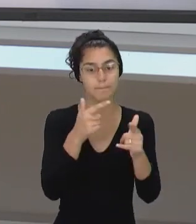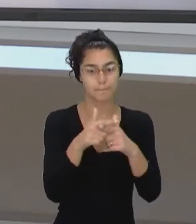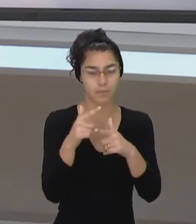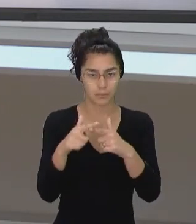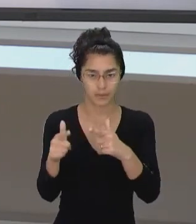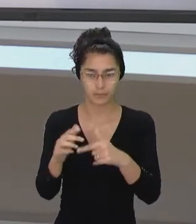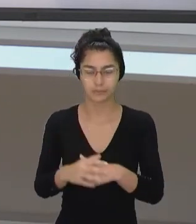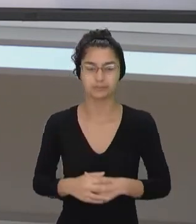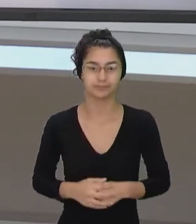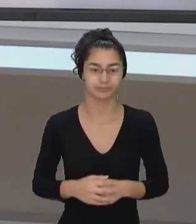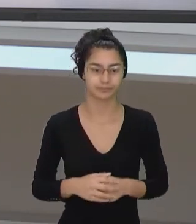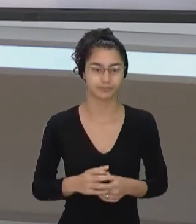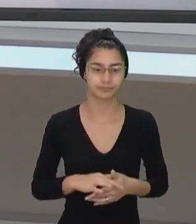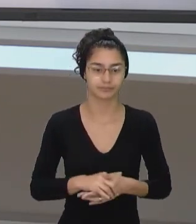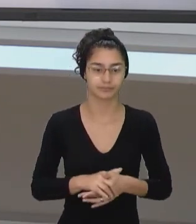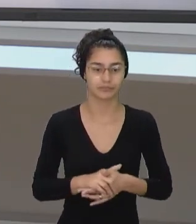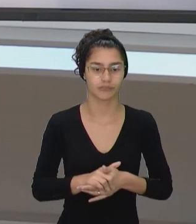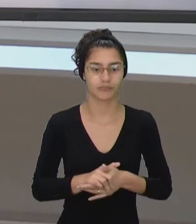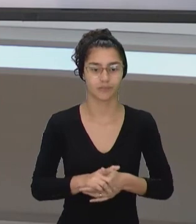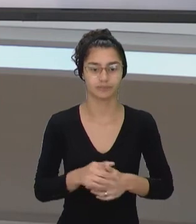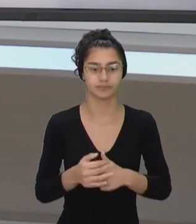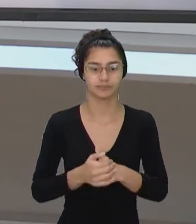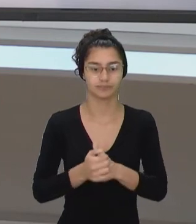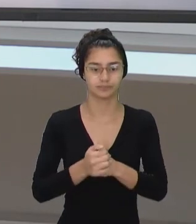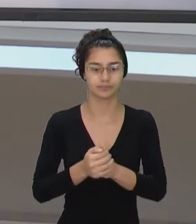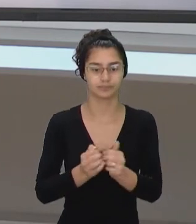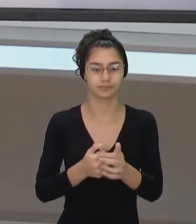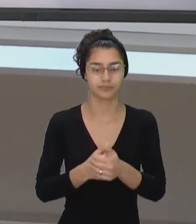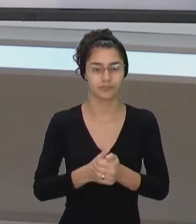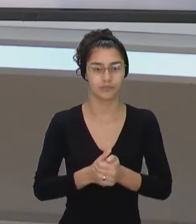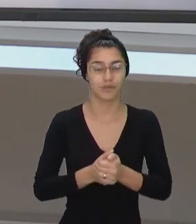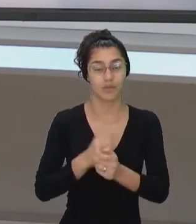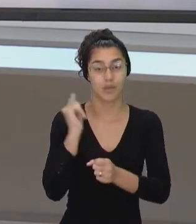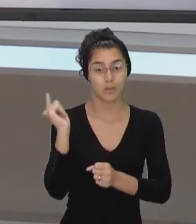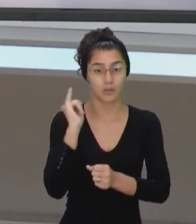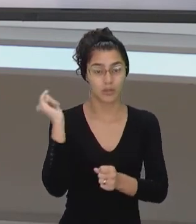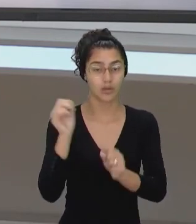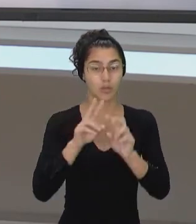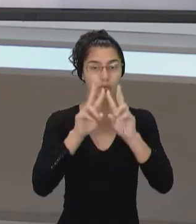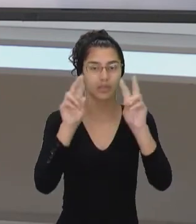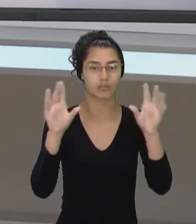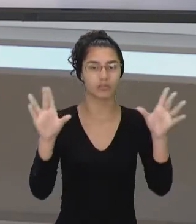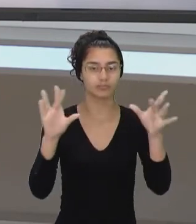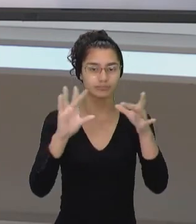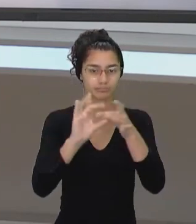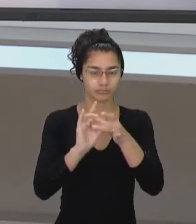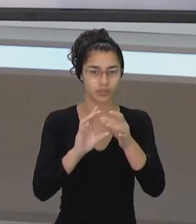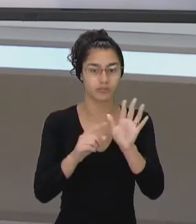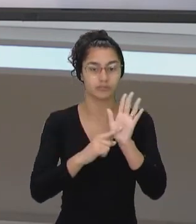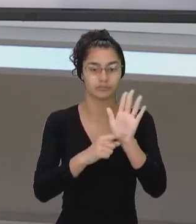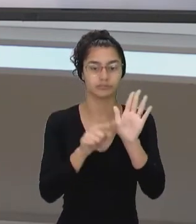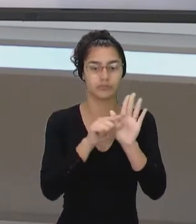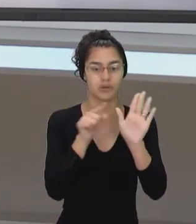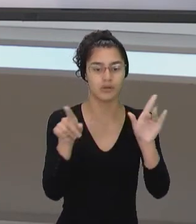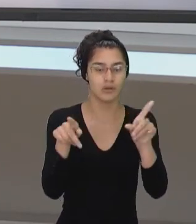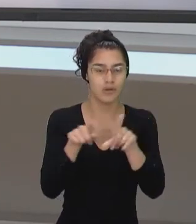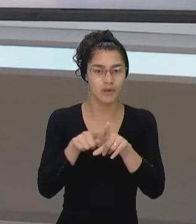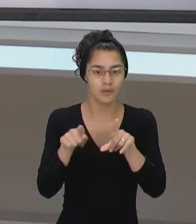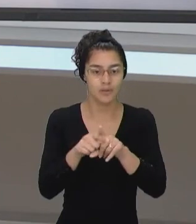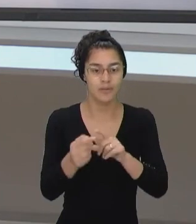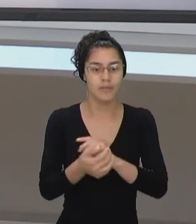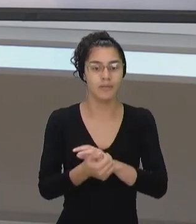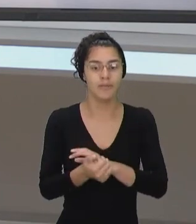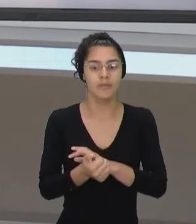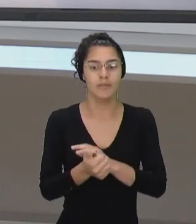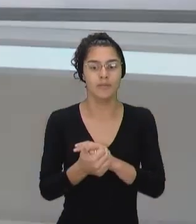de desnutrição. Por isso a importância, e como esses temas estão ligados. E aí vai aparecer aí na tela para